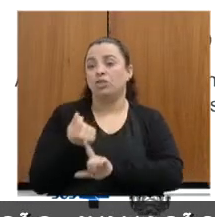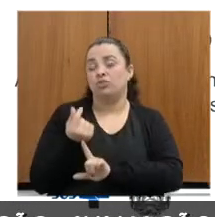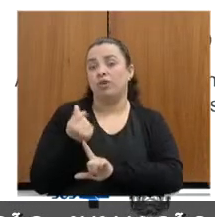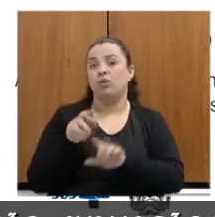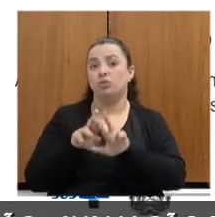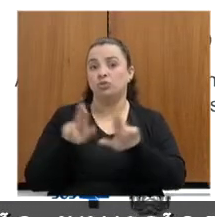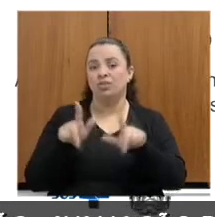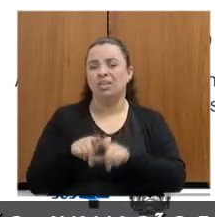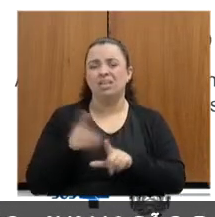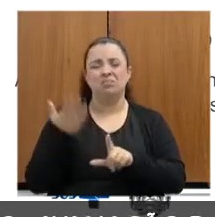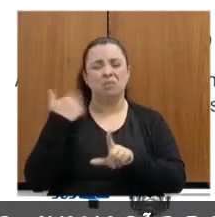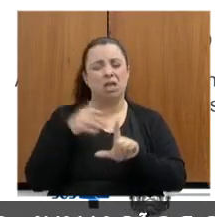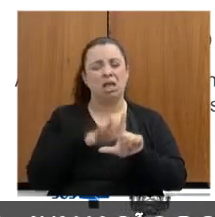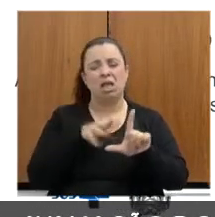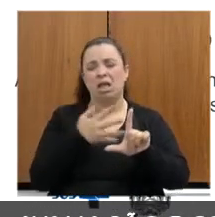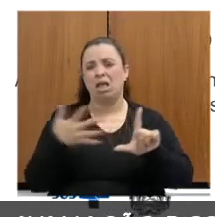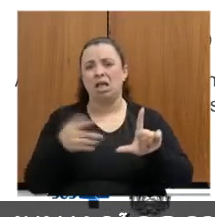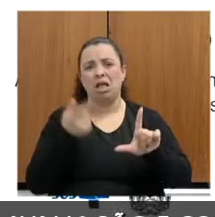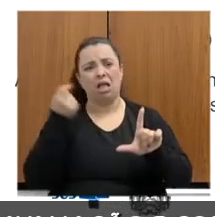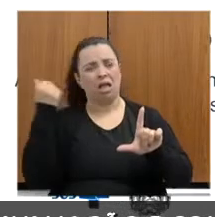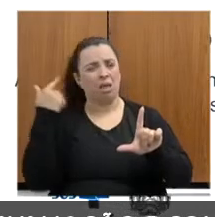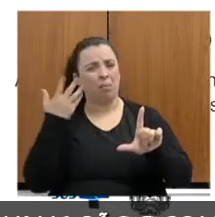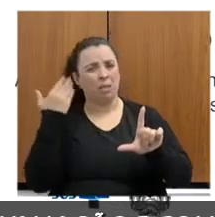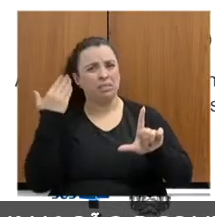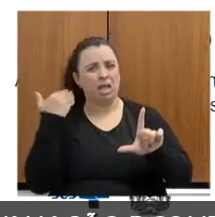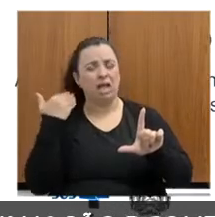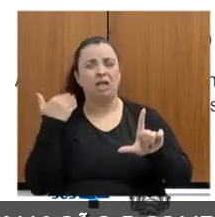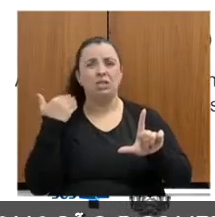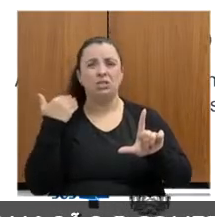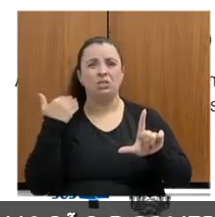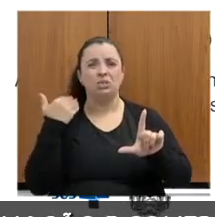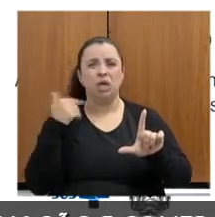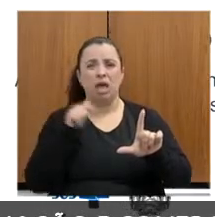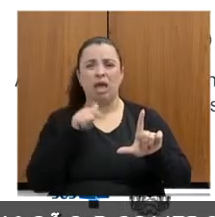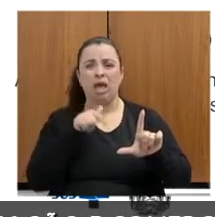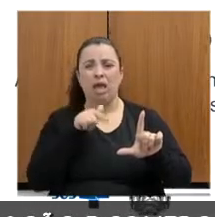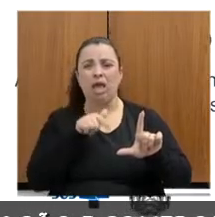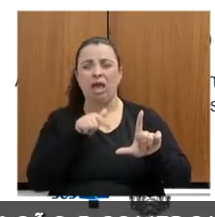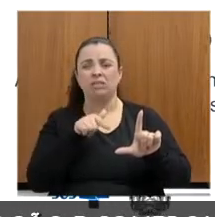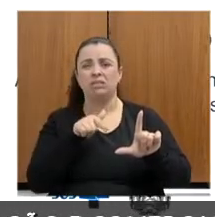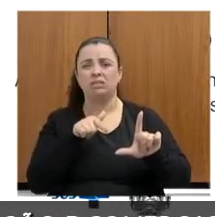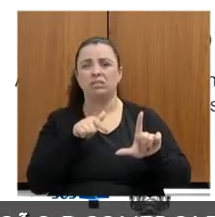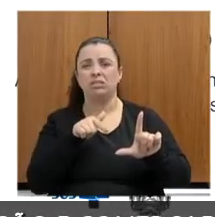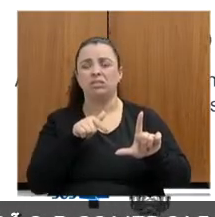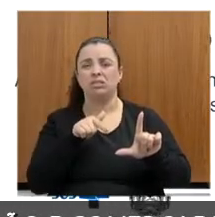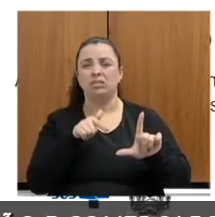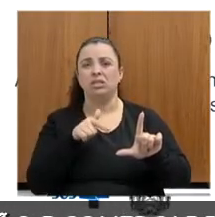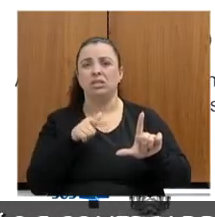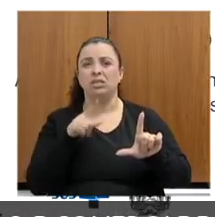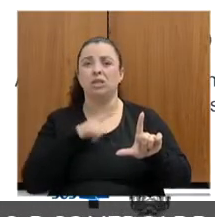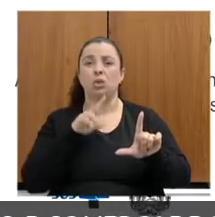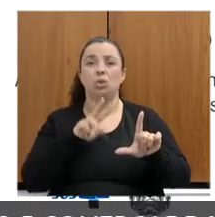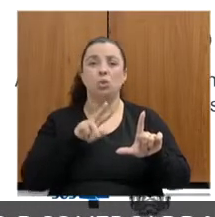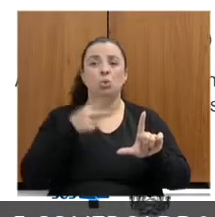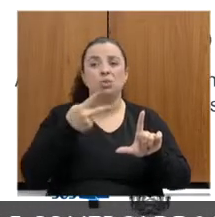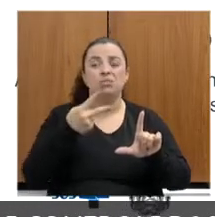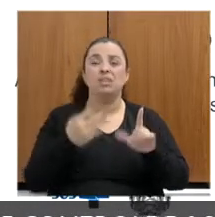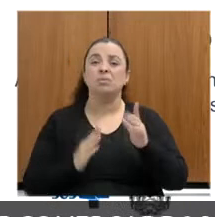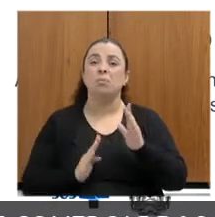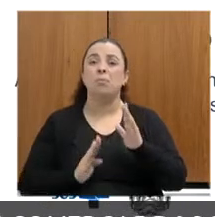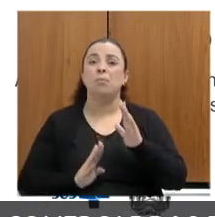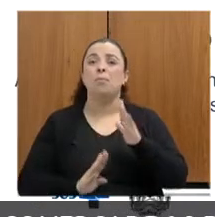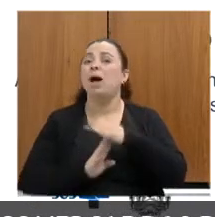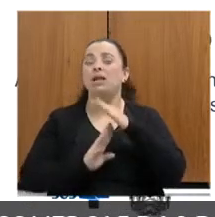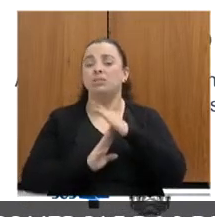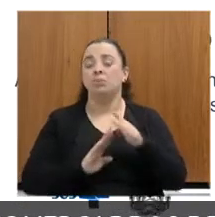antigamente a tabela a tabela é era no máximo duas vezes e